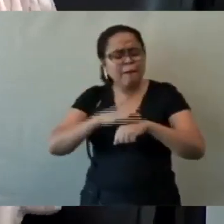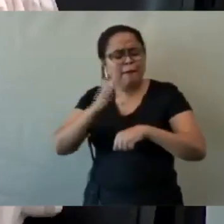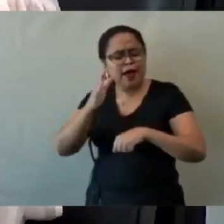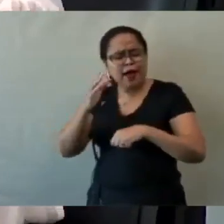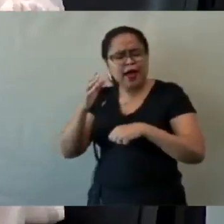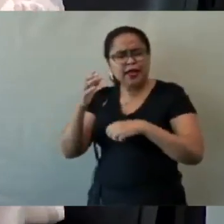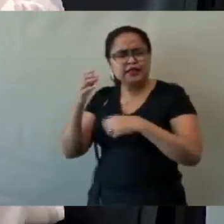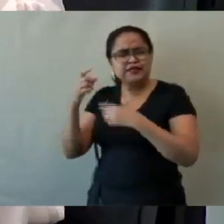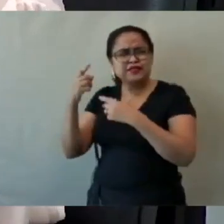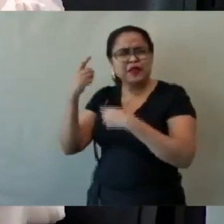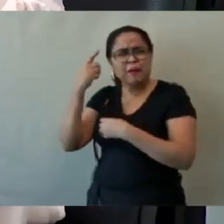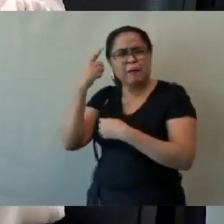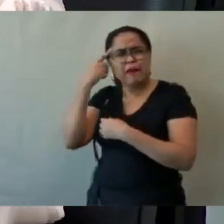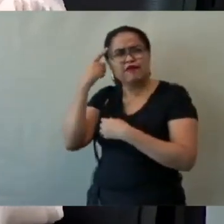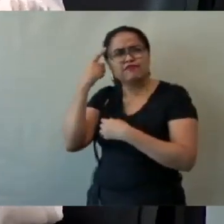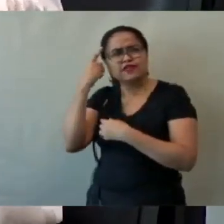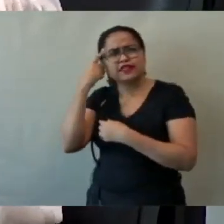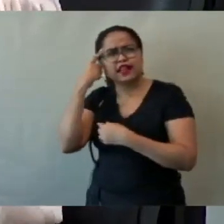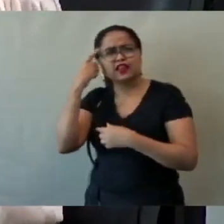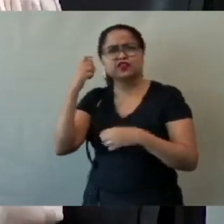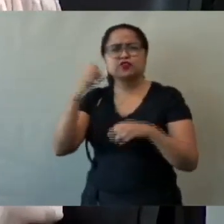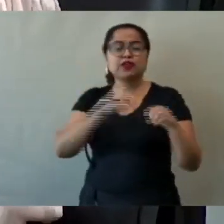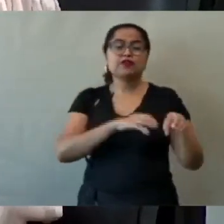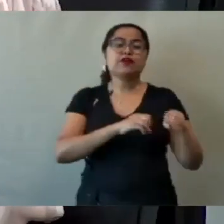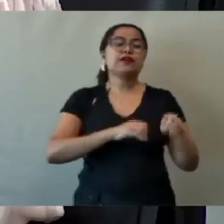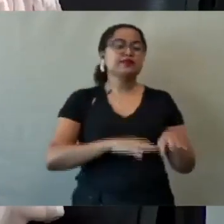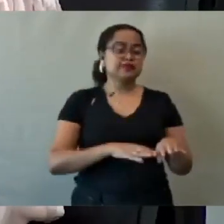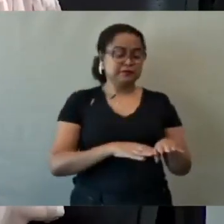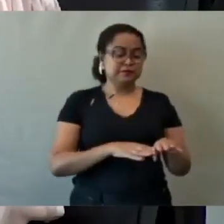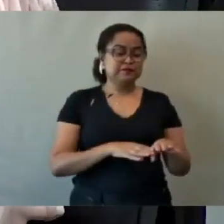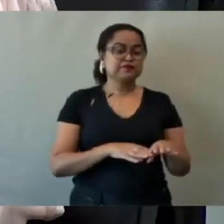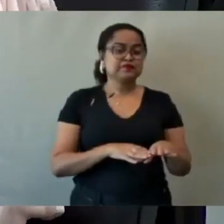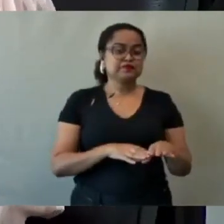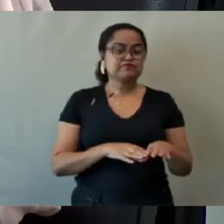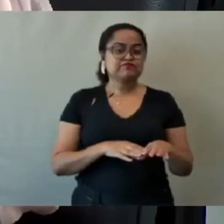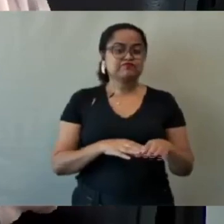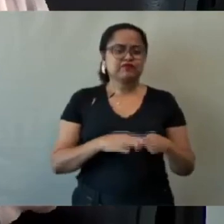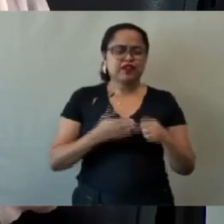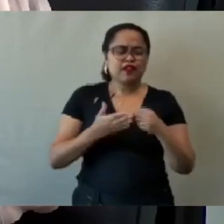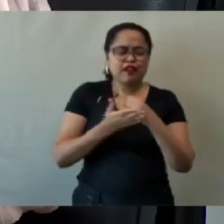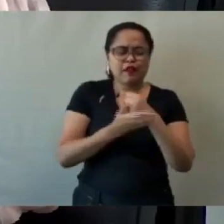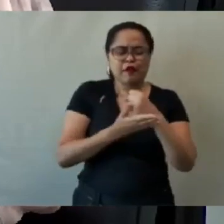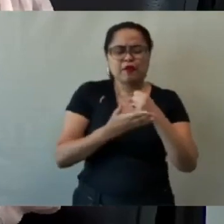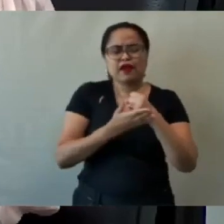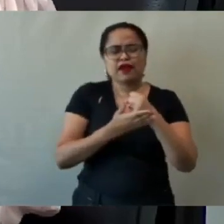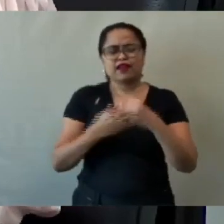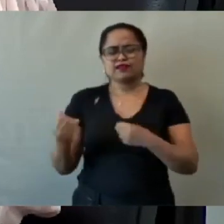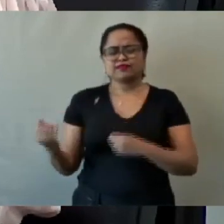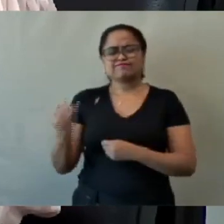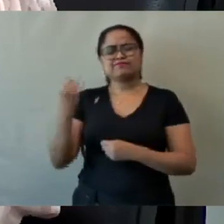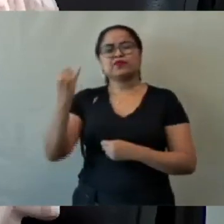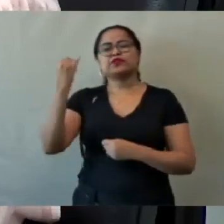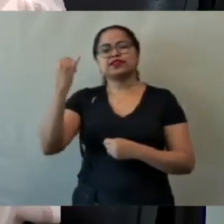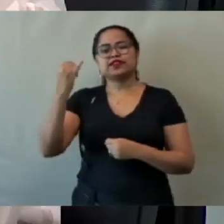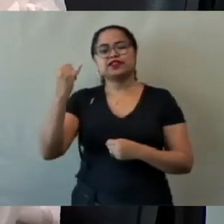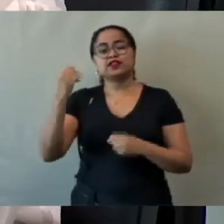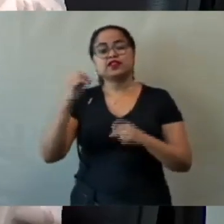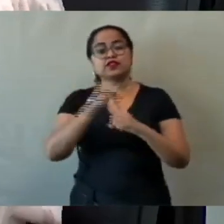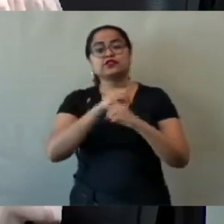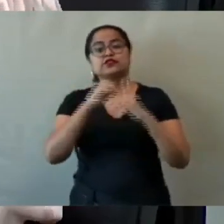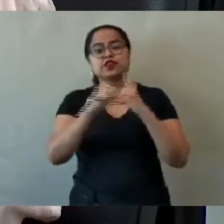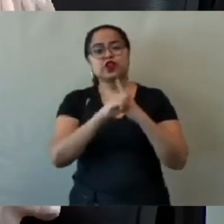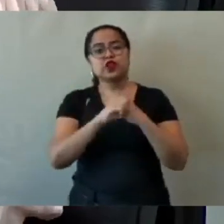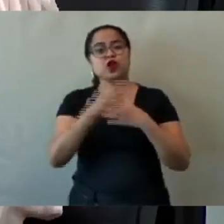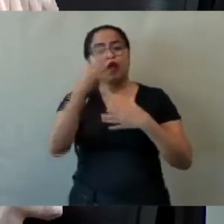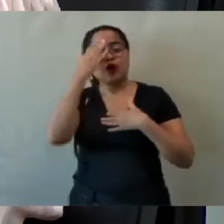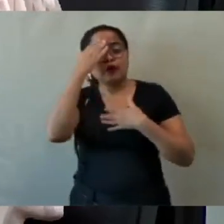refletir um pouco mais sobre a educação, que é um pilar básico, né, da nossa sociedade. Obrigada a todos por estarem